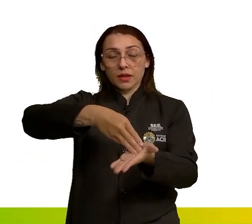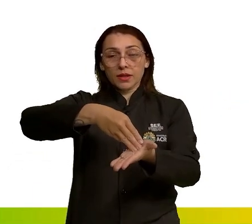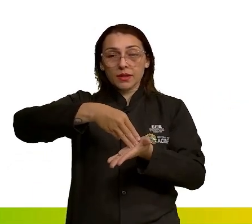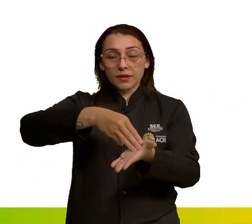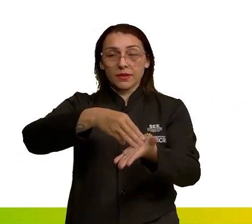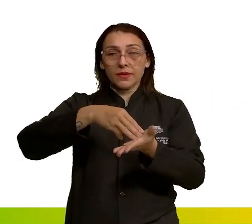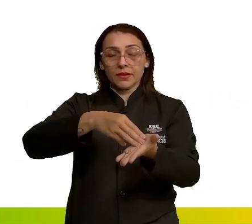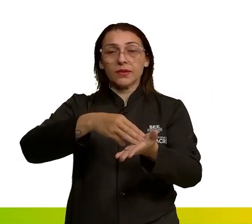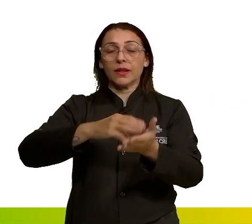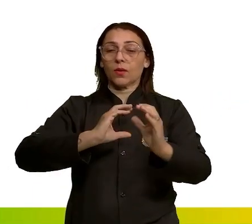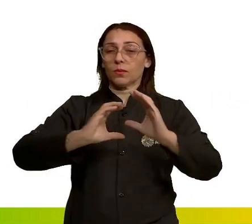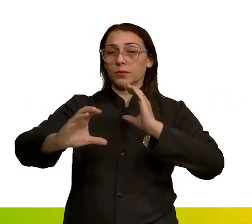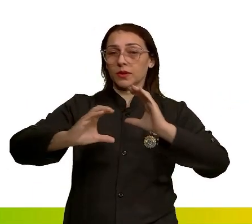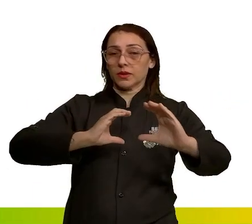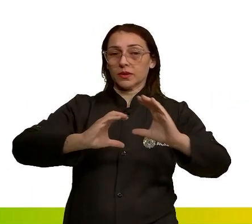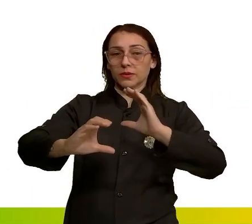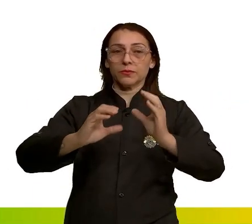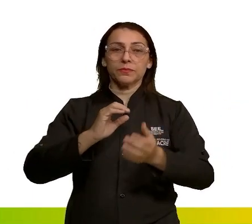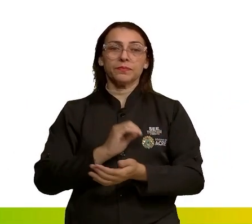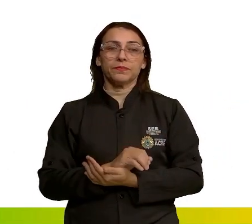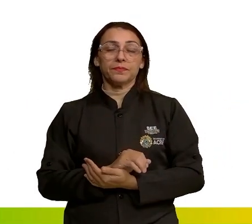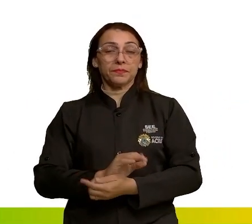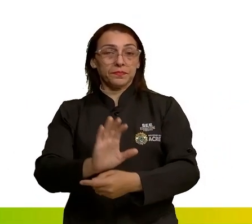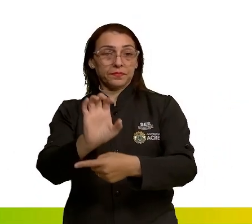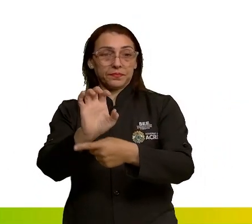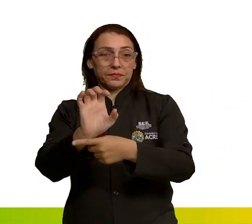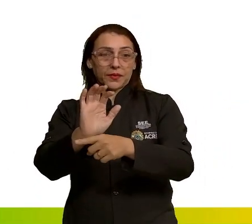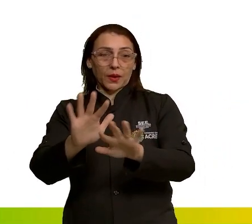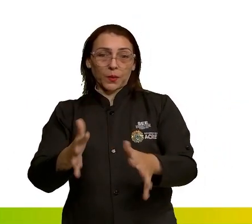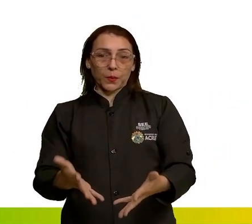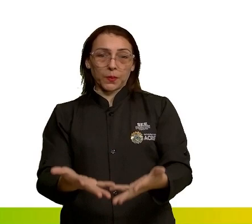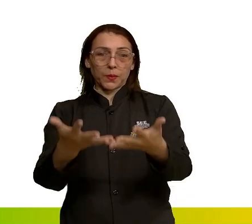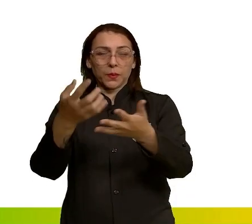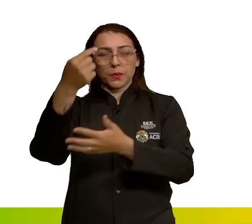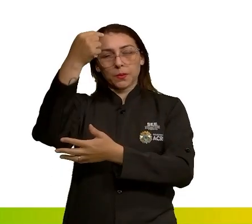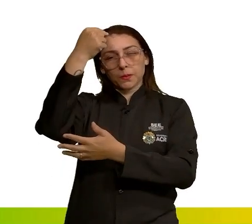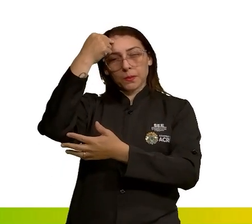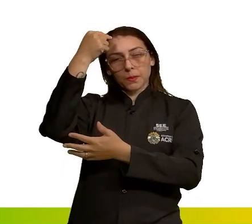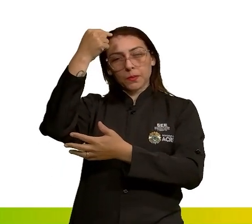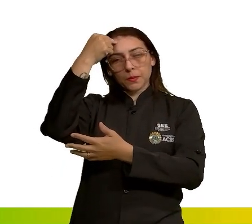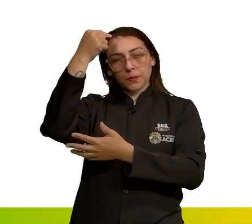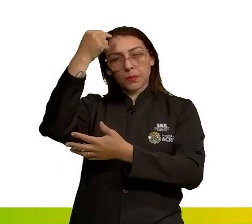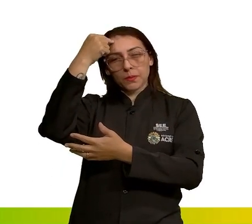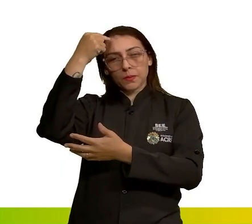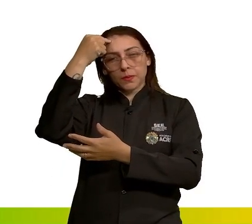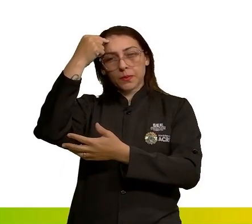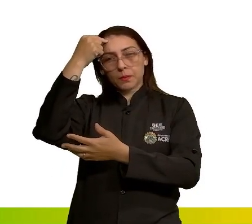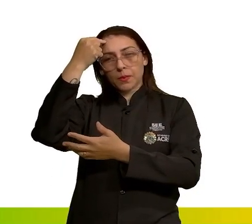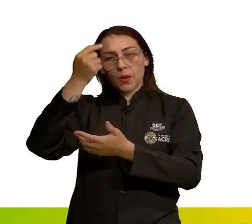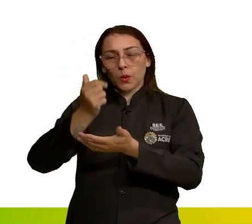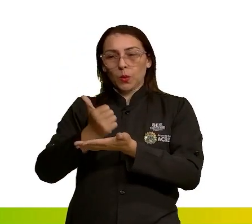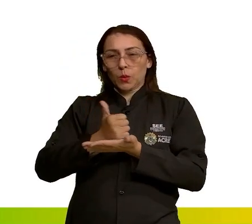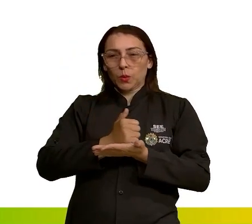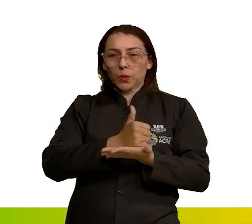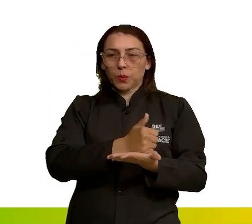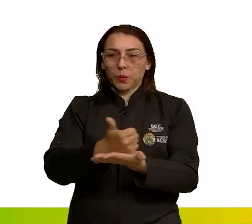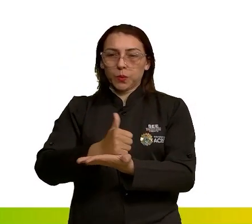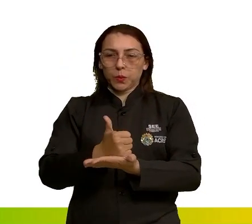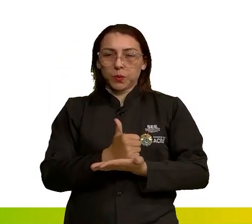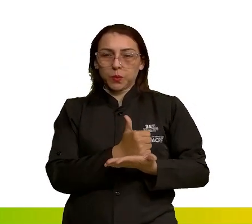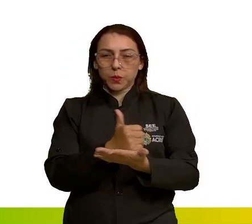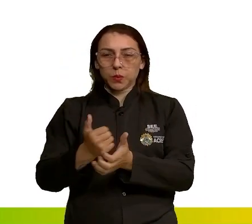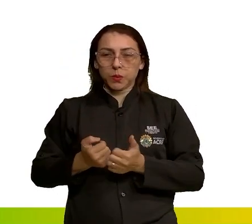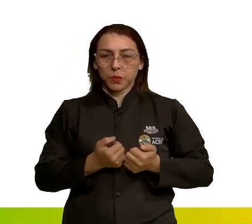processo comunicativo. Letra E. Estímulo ao pensamento